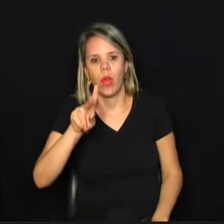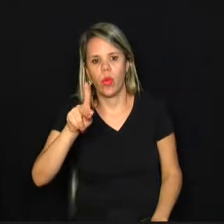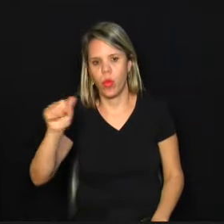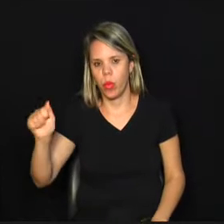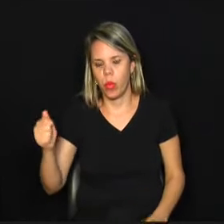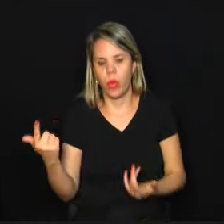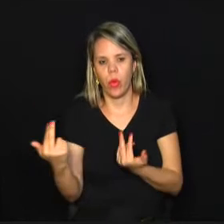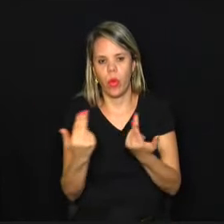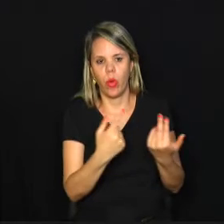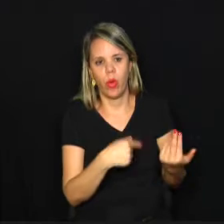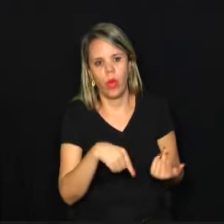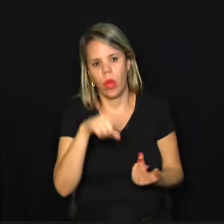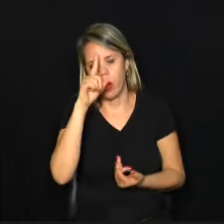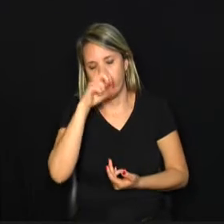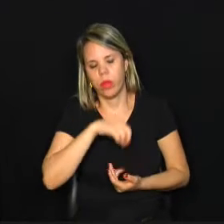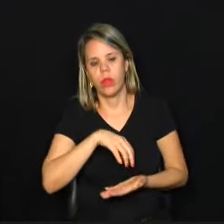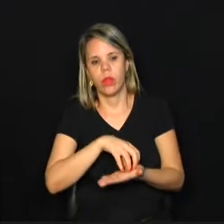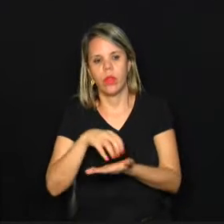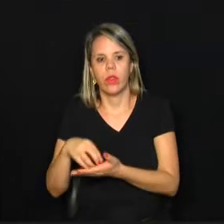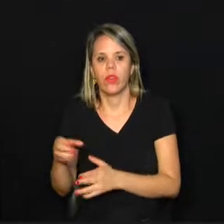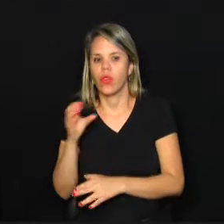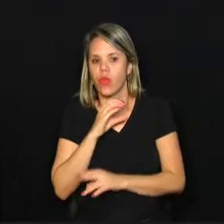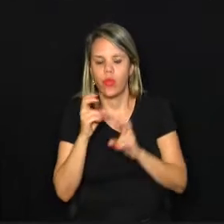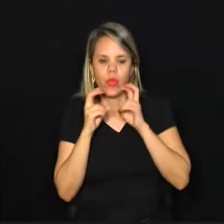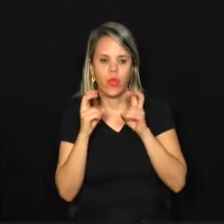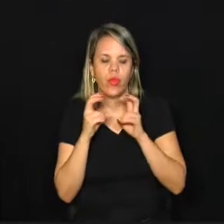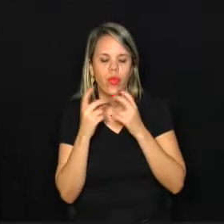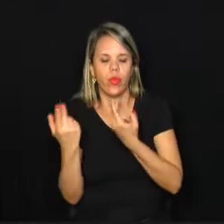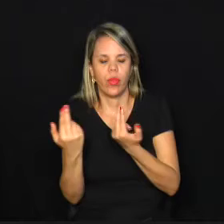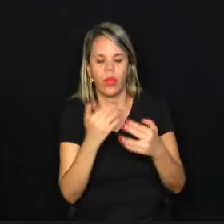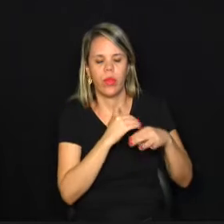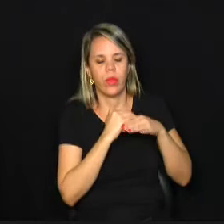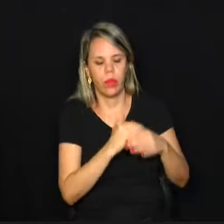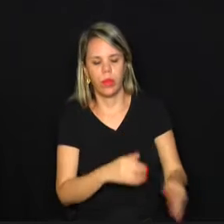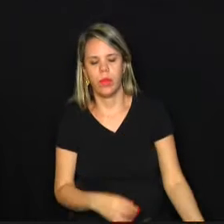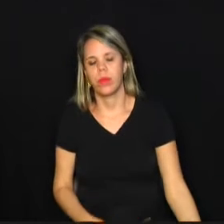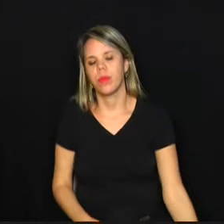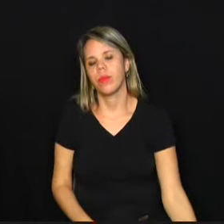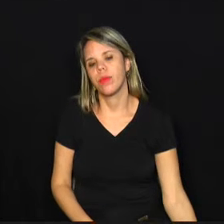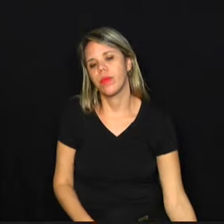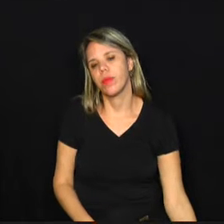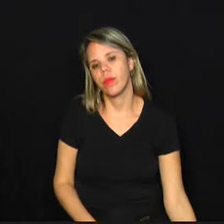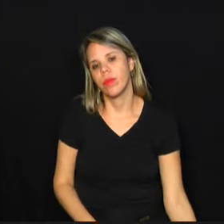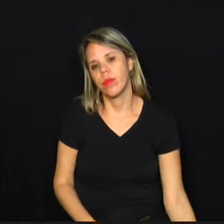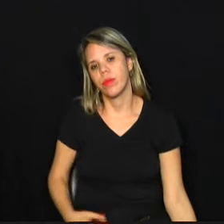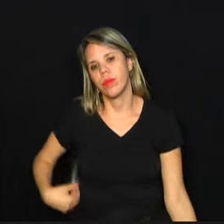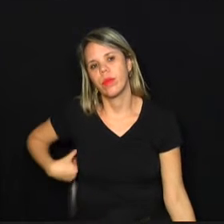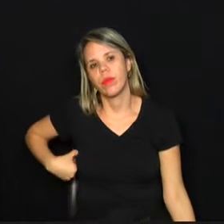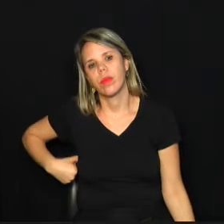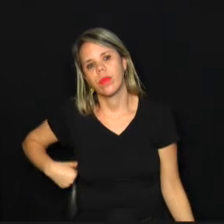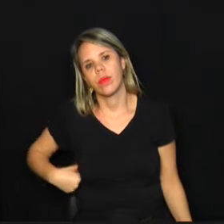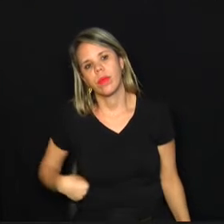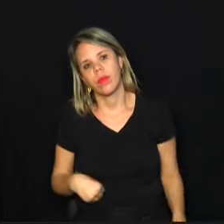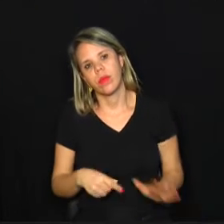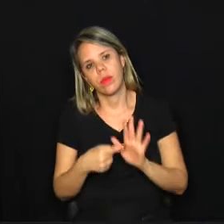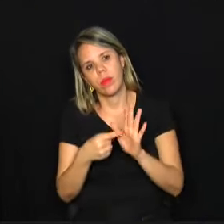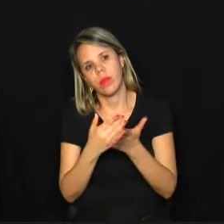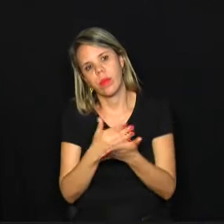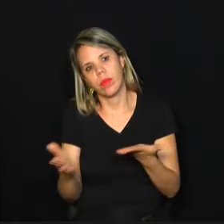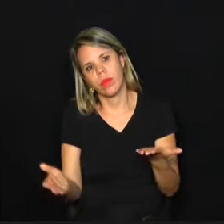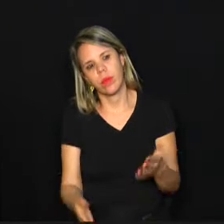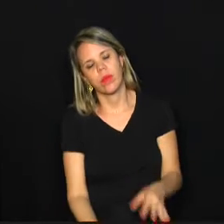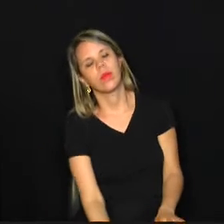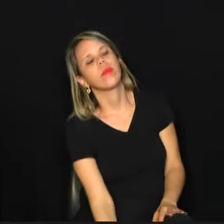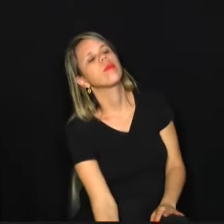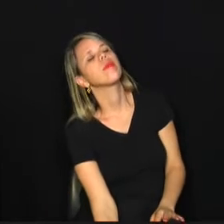nas hospitalares do Sistema Municipal de Urgência e Emergência. Então, essas foram as premissas que eu apresentei inicialmente